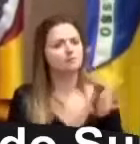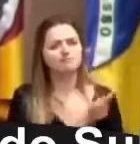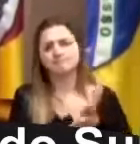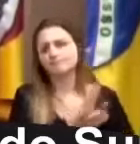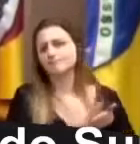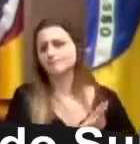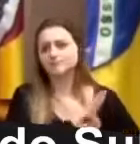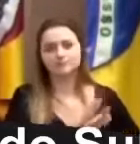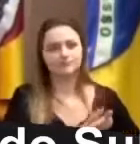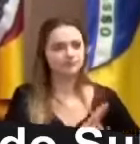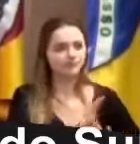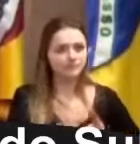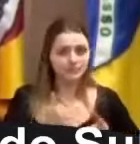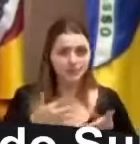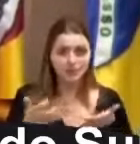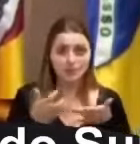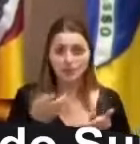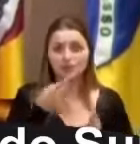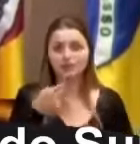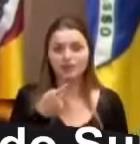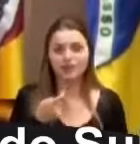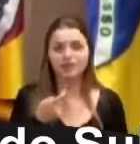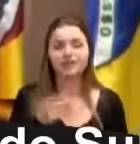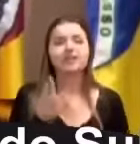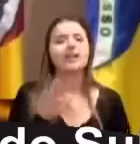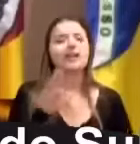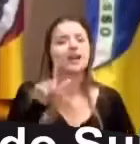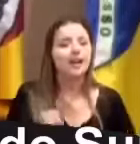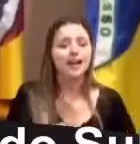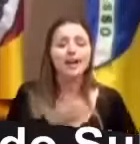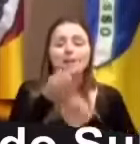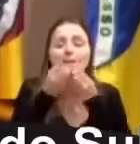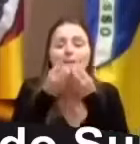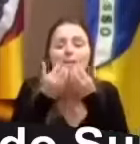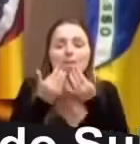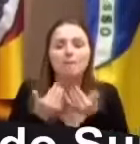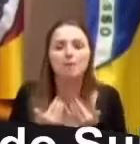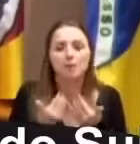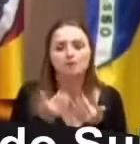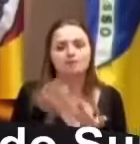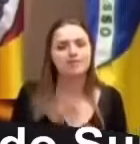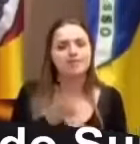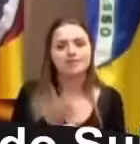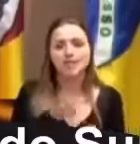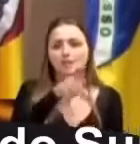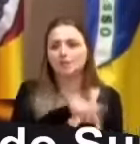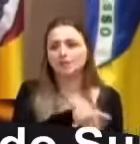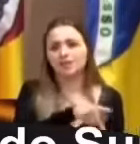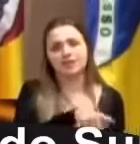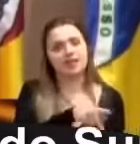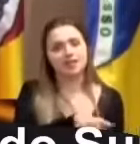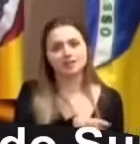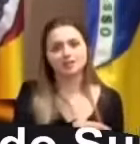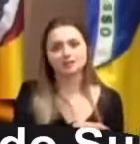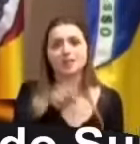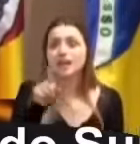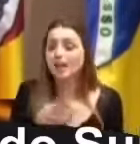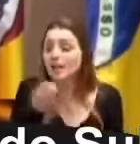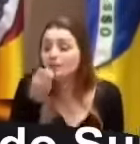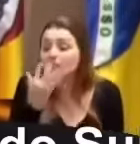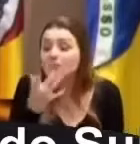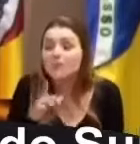ninguém. Eu quero deixar a mensagem que vale a pena ser honesto,